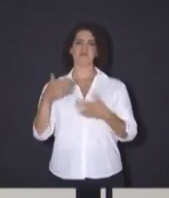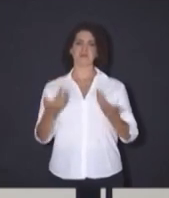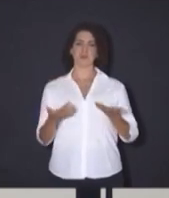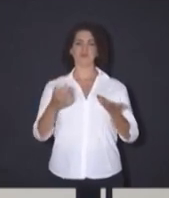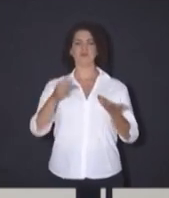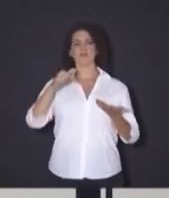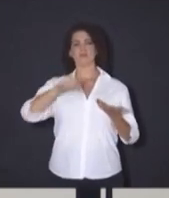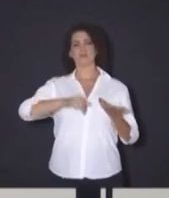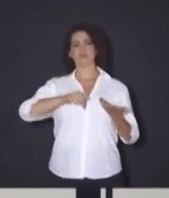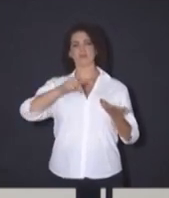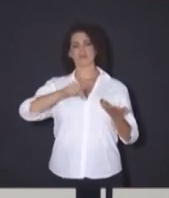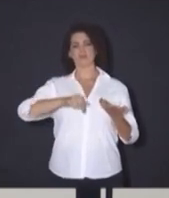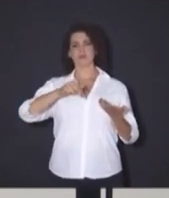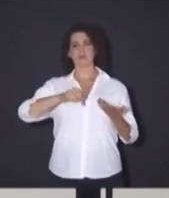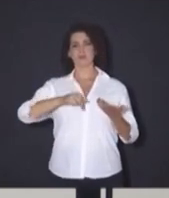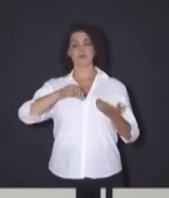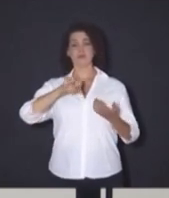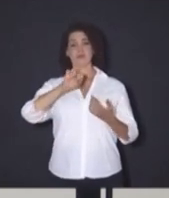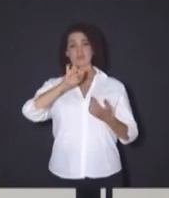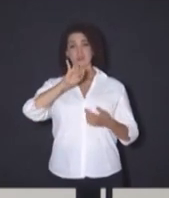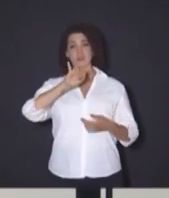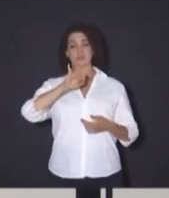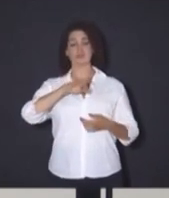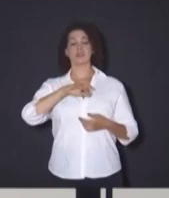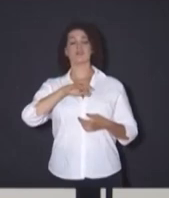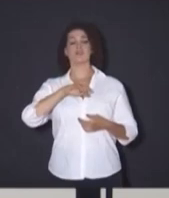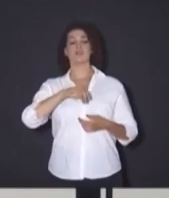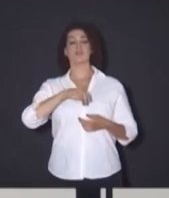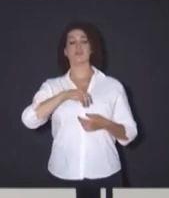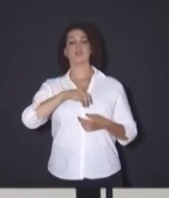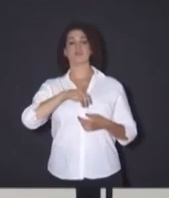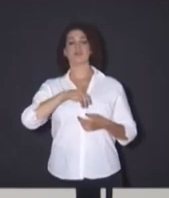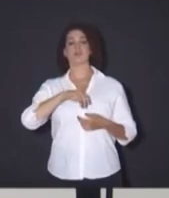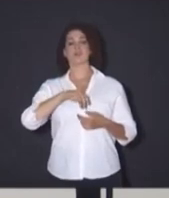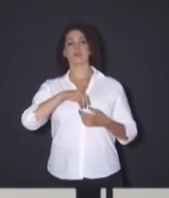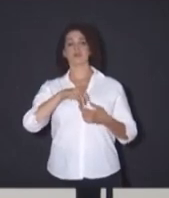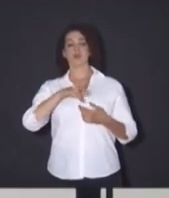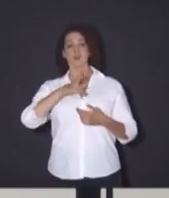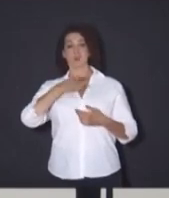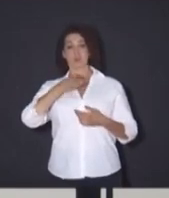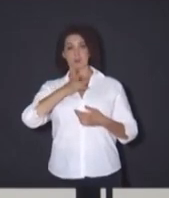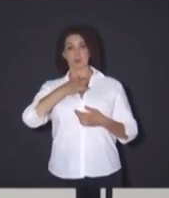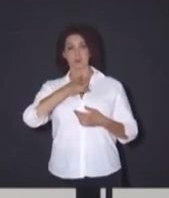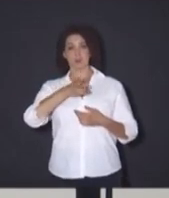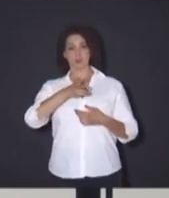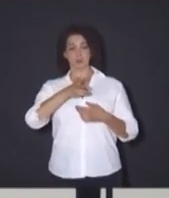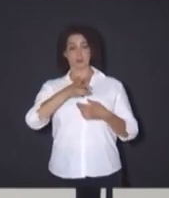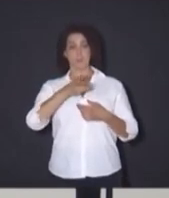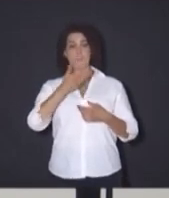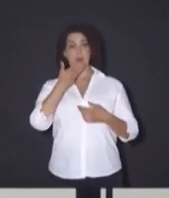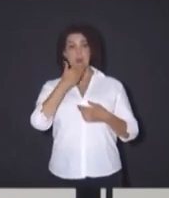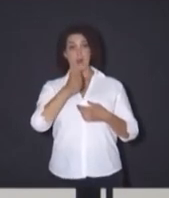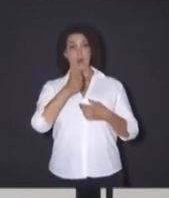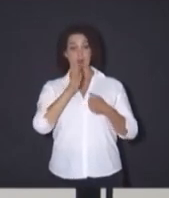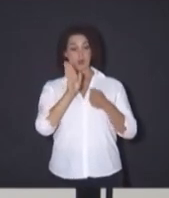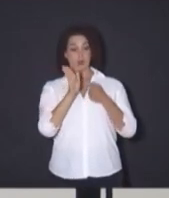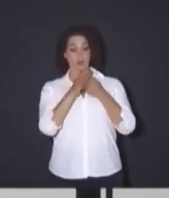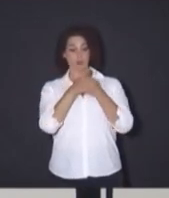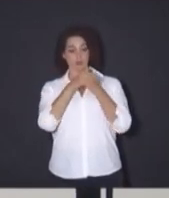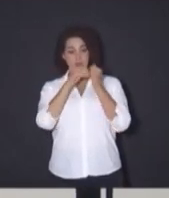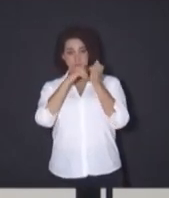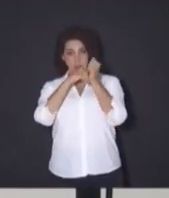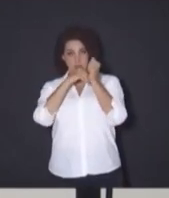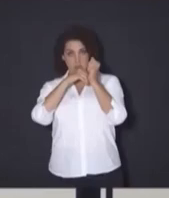aqui, quanto mais a gente manter secreto aquilo que